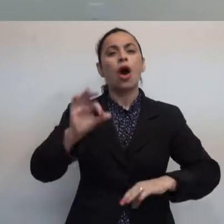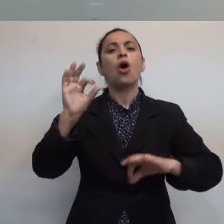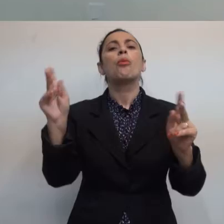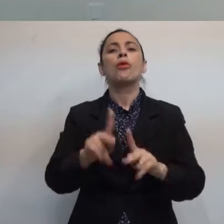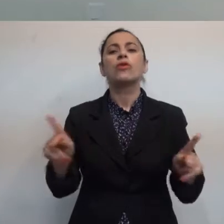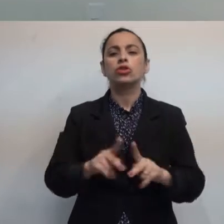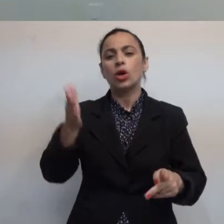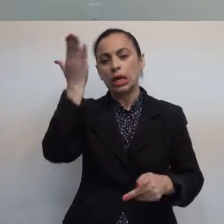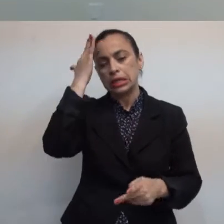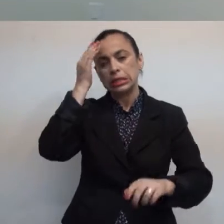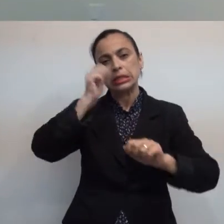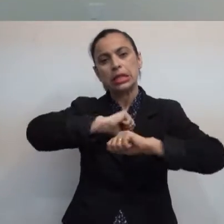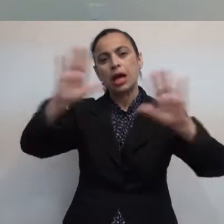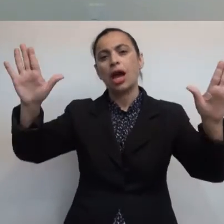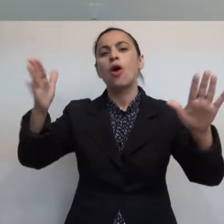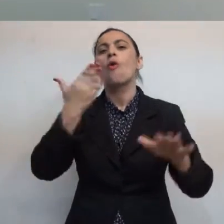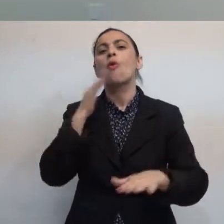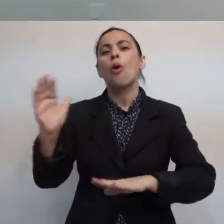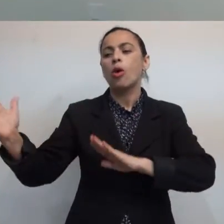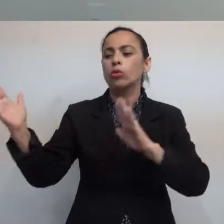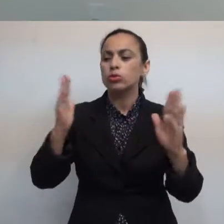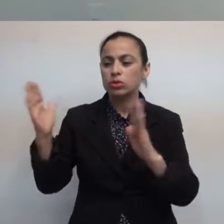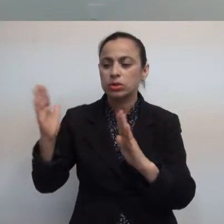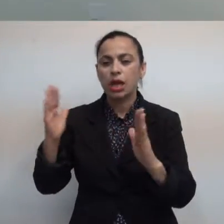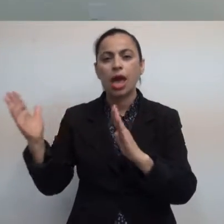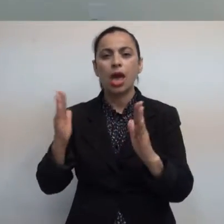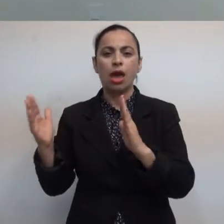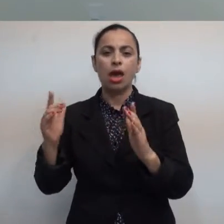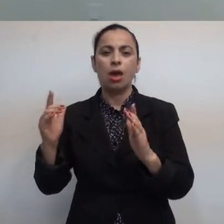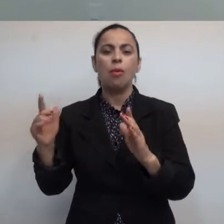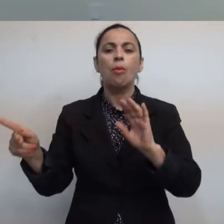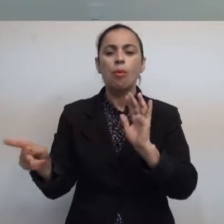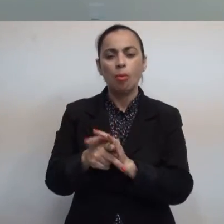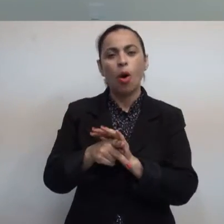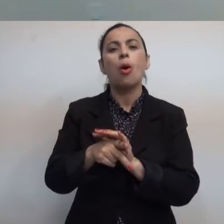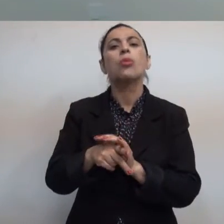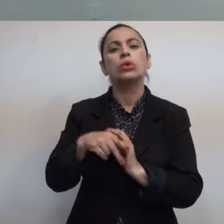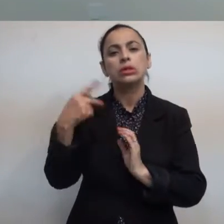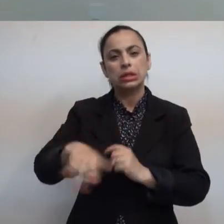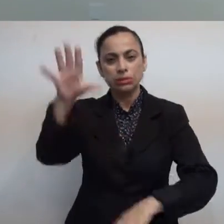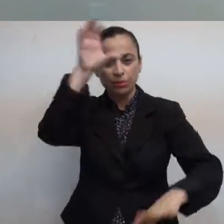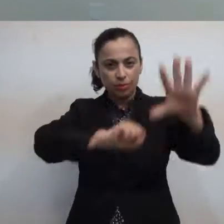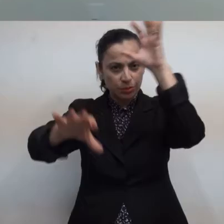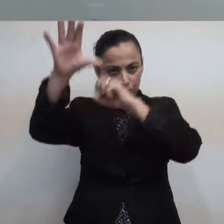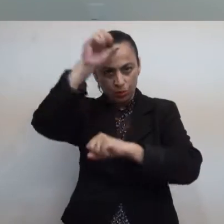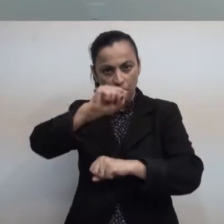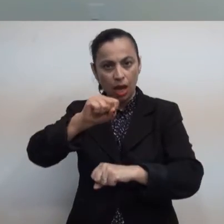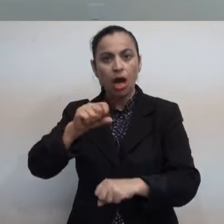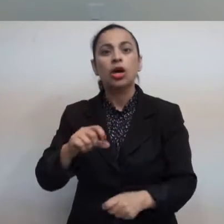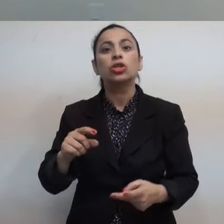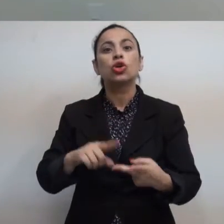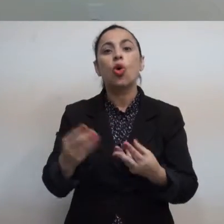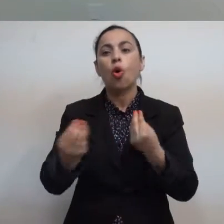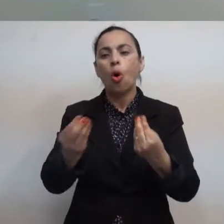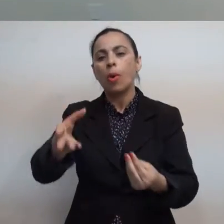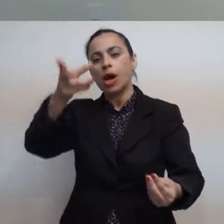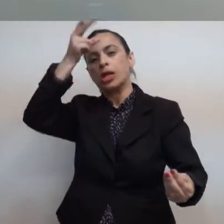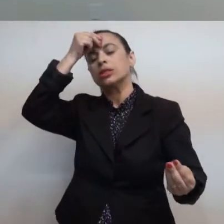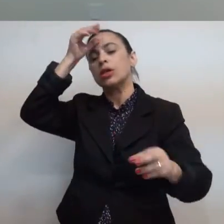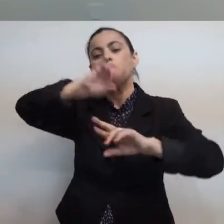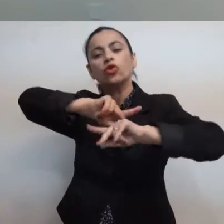organizado faz com que o professor entenda qual é o tempo, o time dessa aprendizagem,